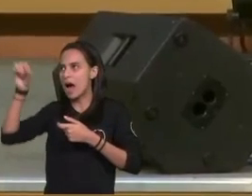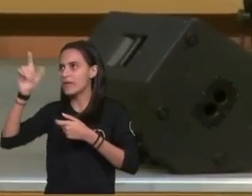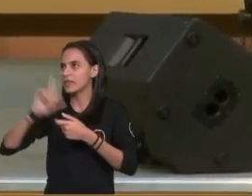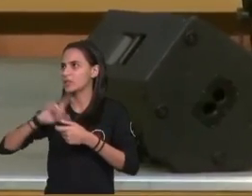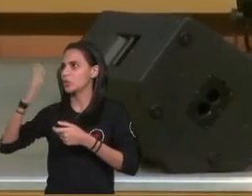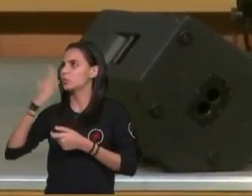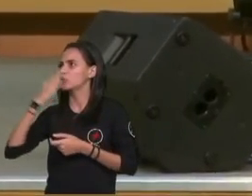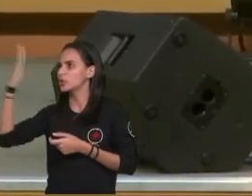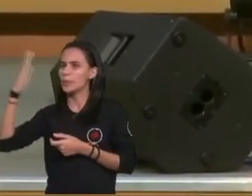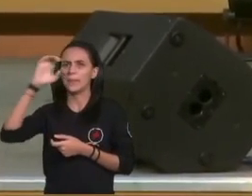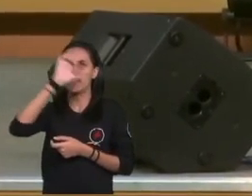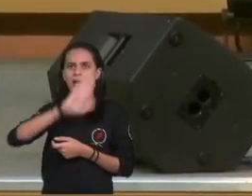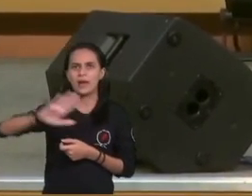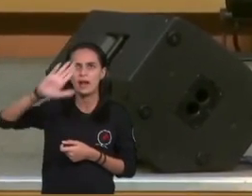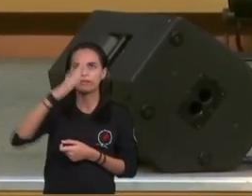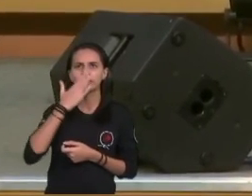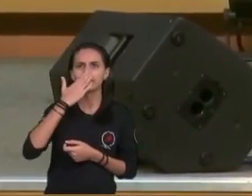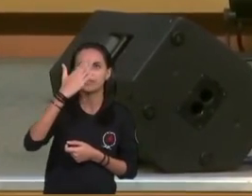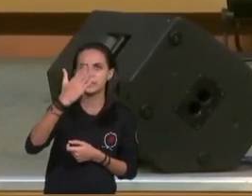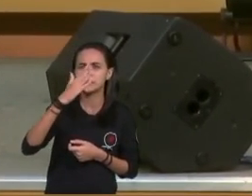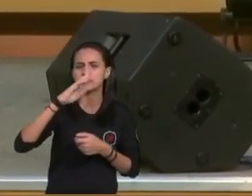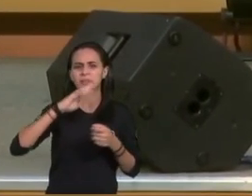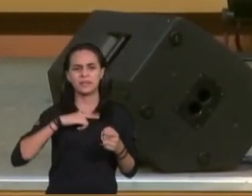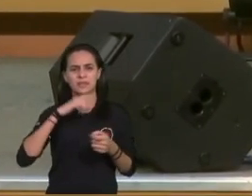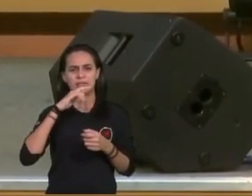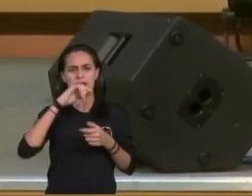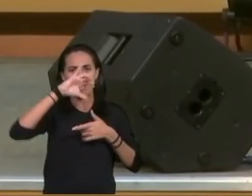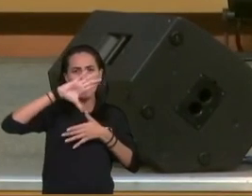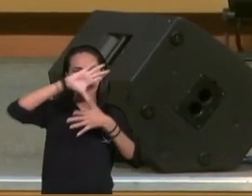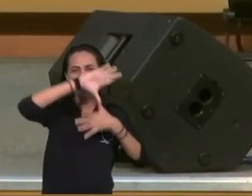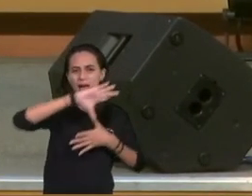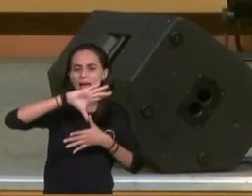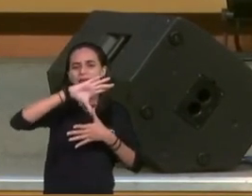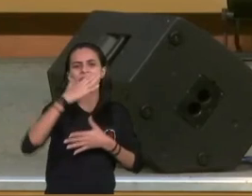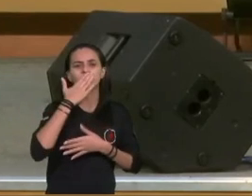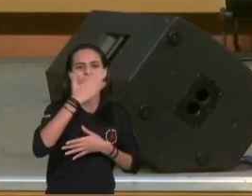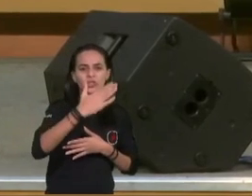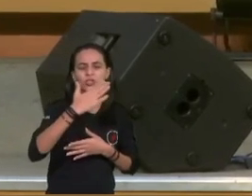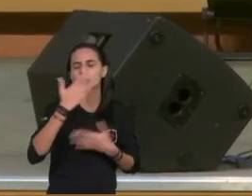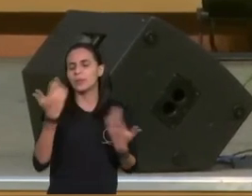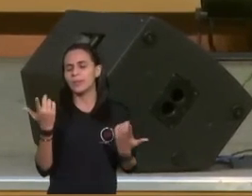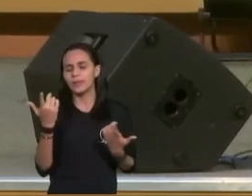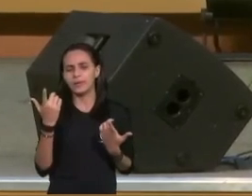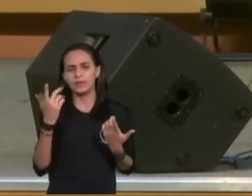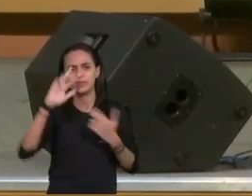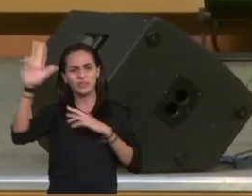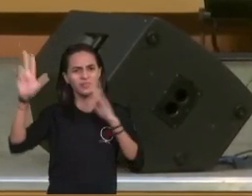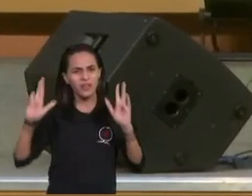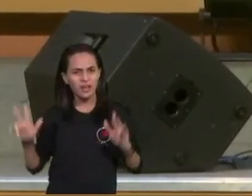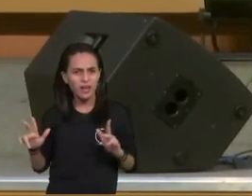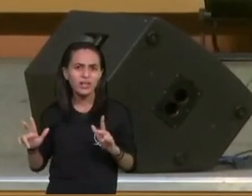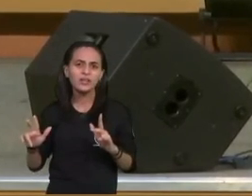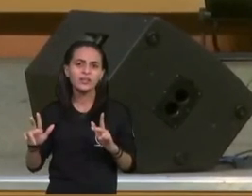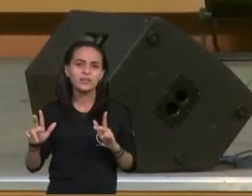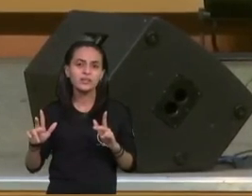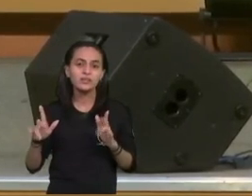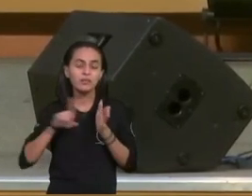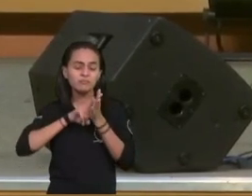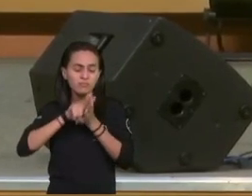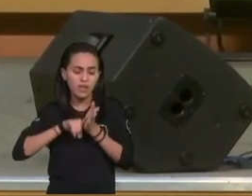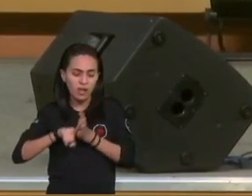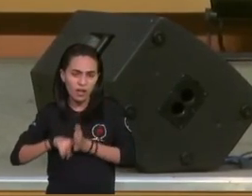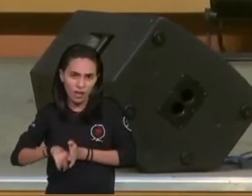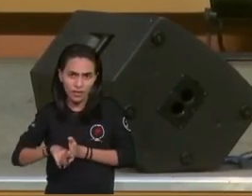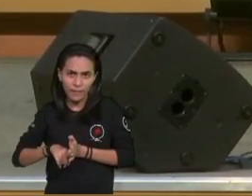ancestral o homem da Europa tinha outros Extra o homem das Américas o homem da América tem outra central e com mapeamento